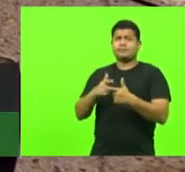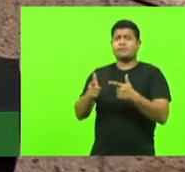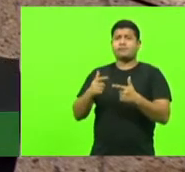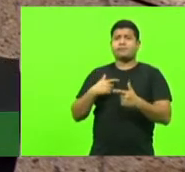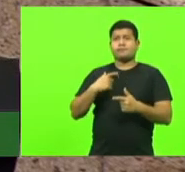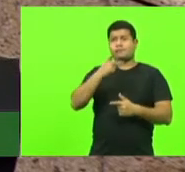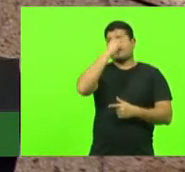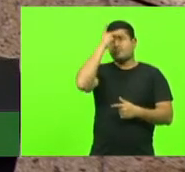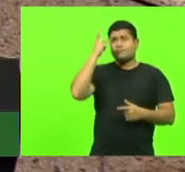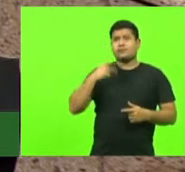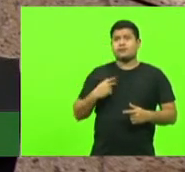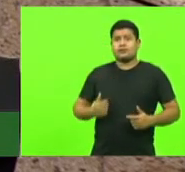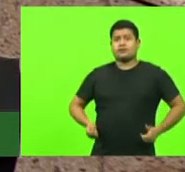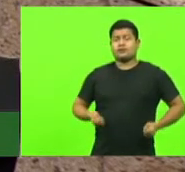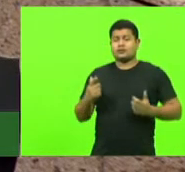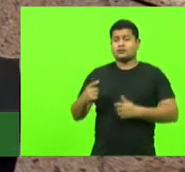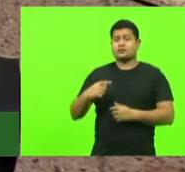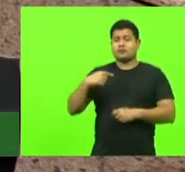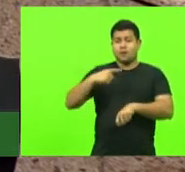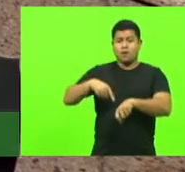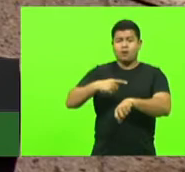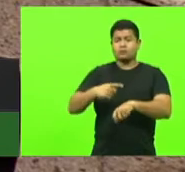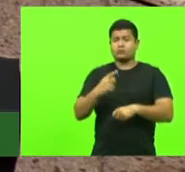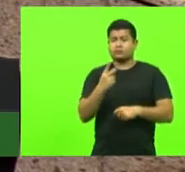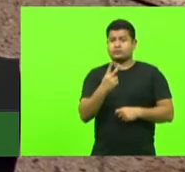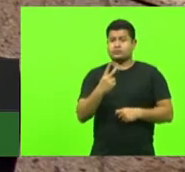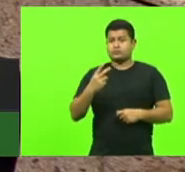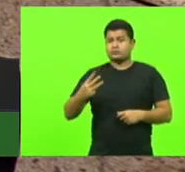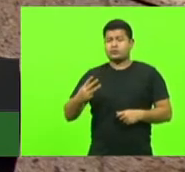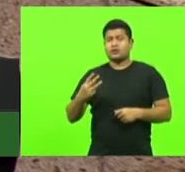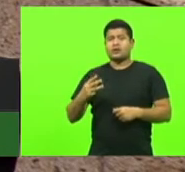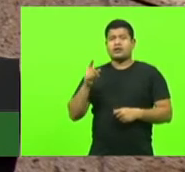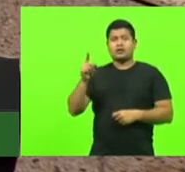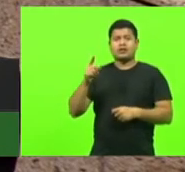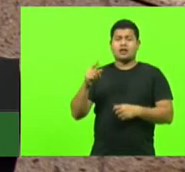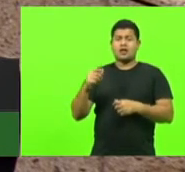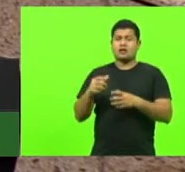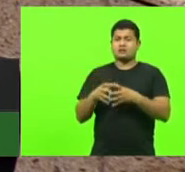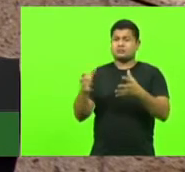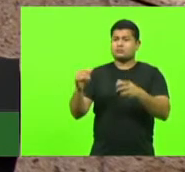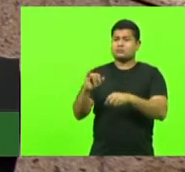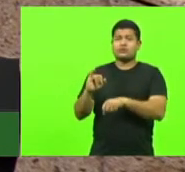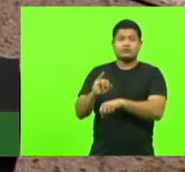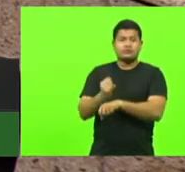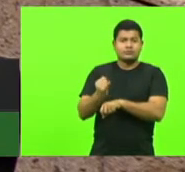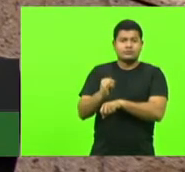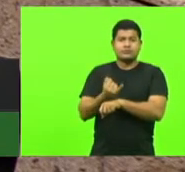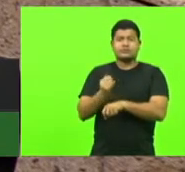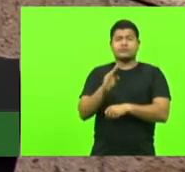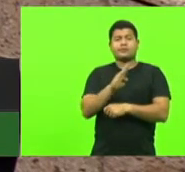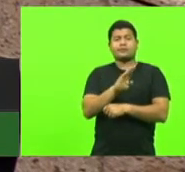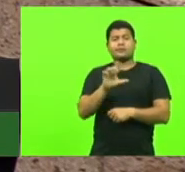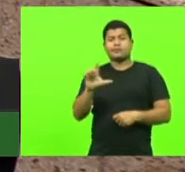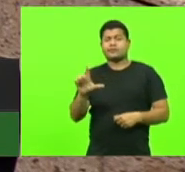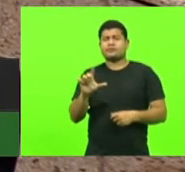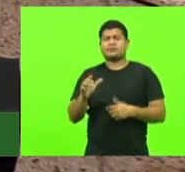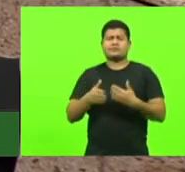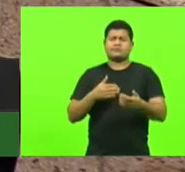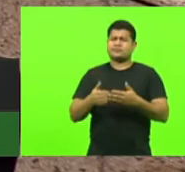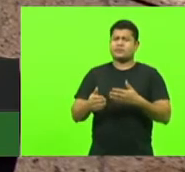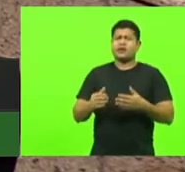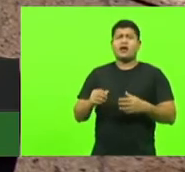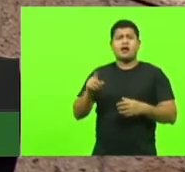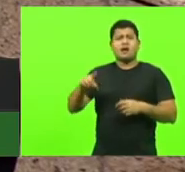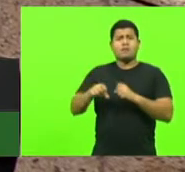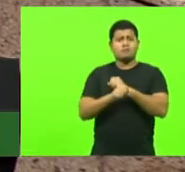gastarem 2, 3 horas, seja na Grande Joinville, na Grande Florianópolis, Blumenau, Oeste. Isso é um absurdo. Nós temos